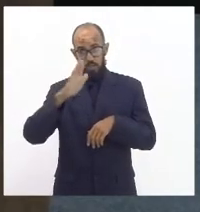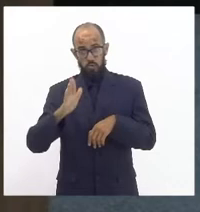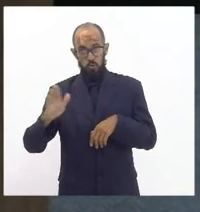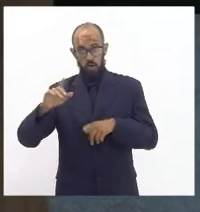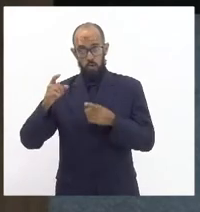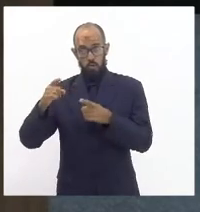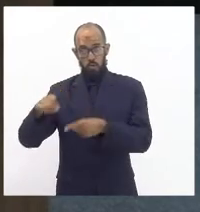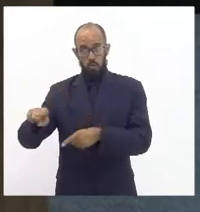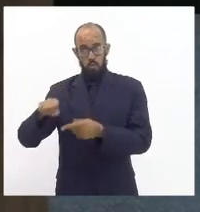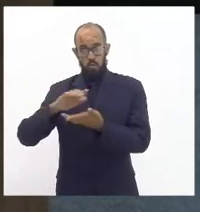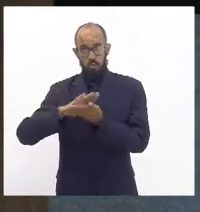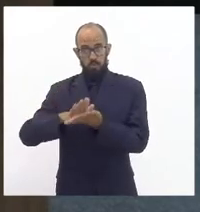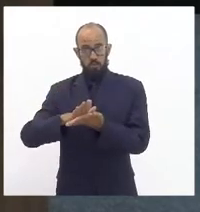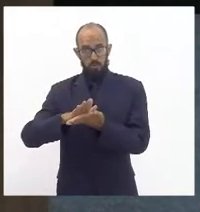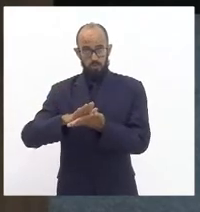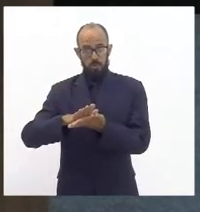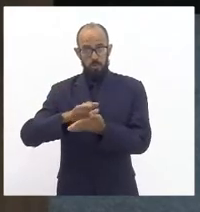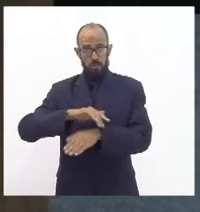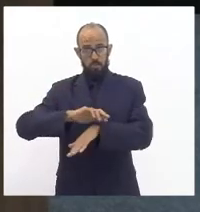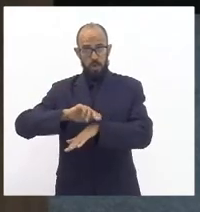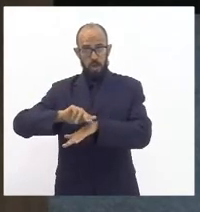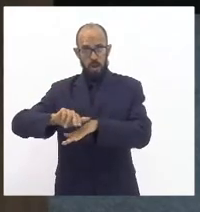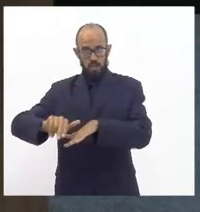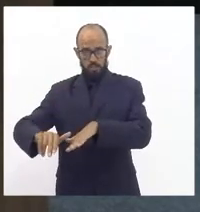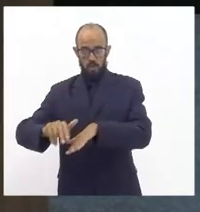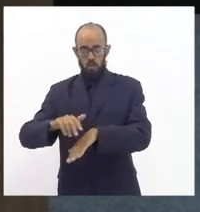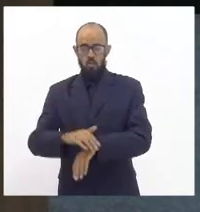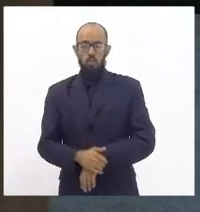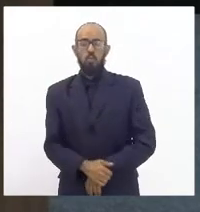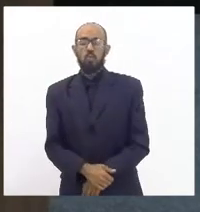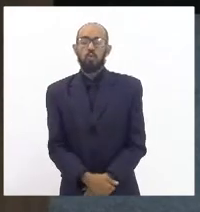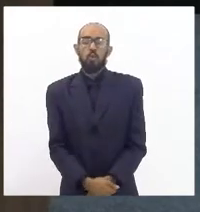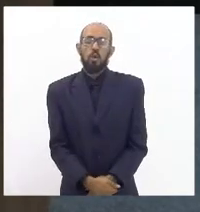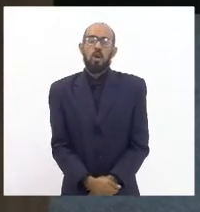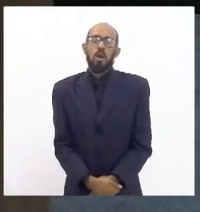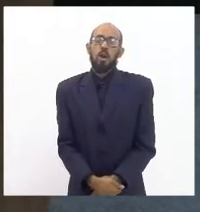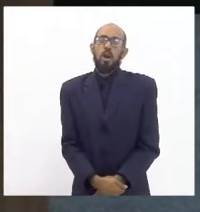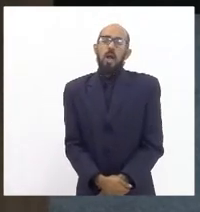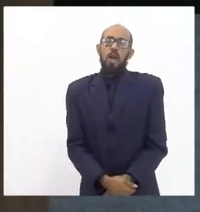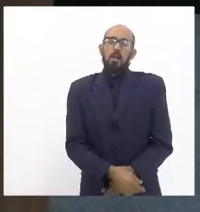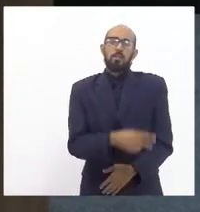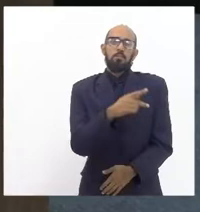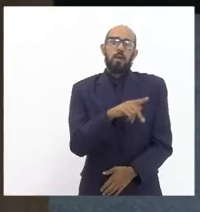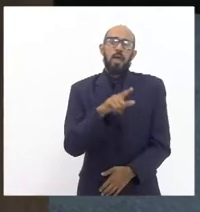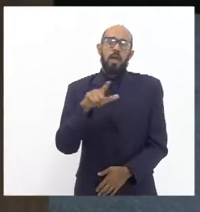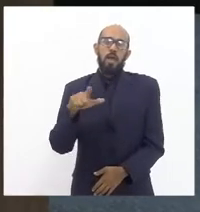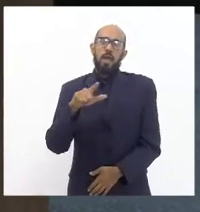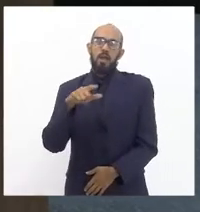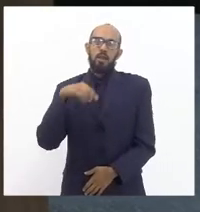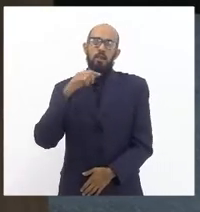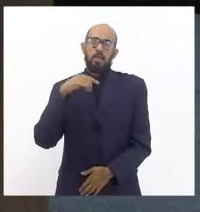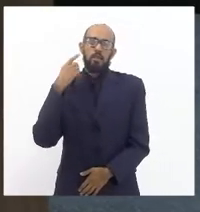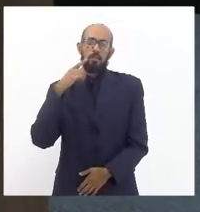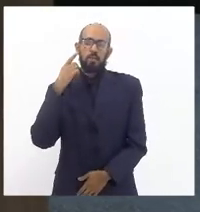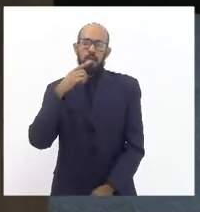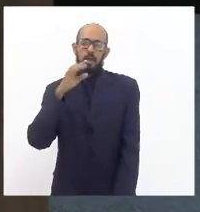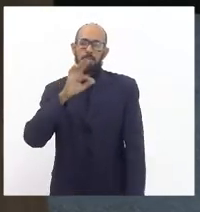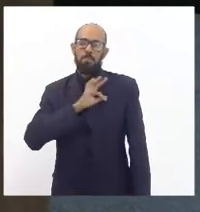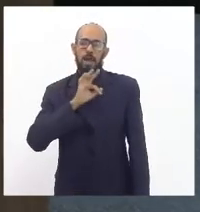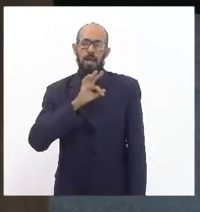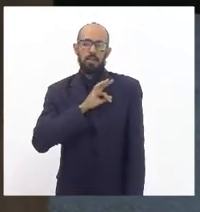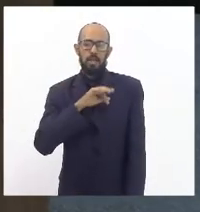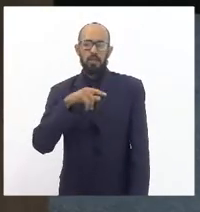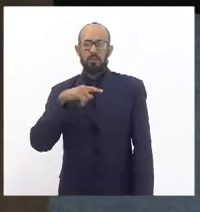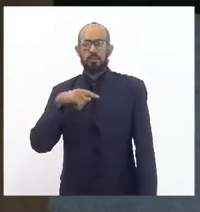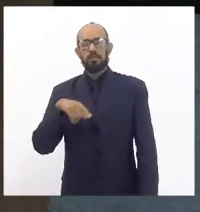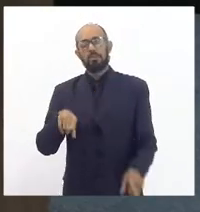à discriminação racial Então esse pele da deputada Marta tem tudo a ver né com a